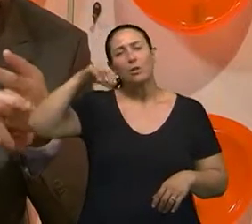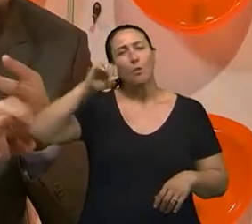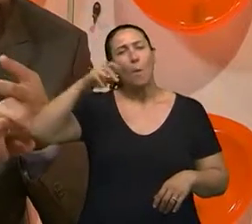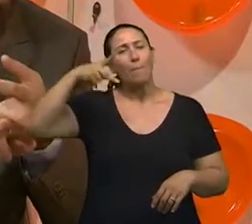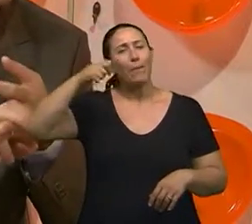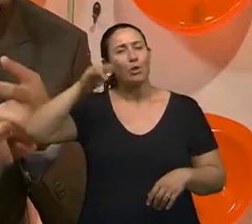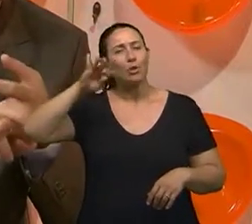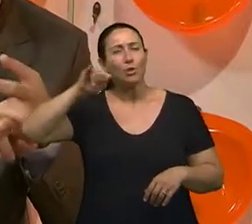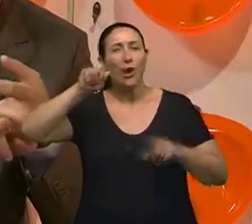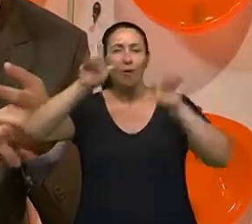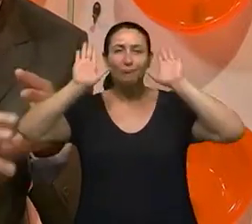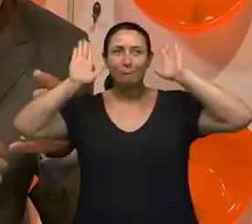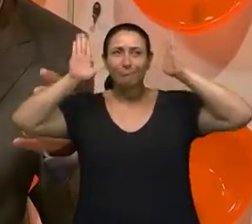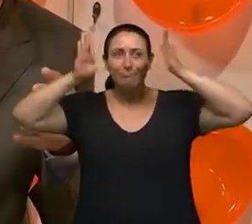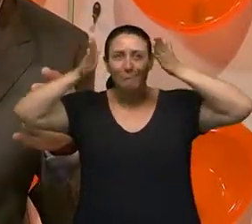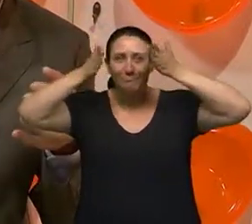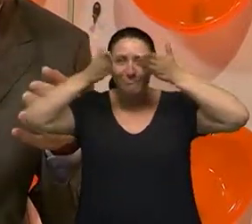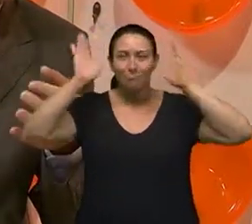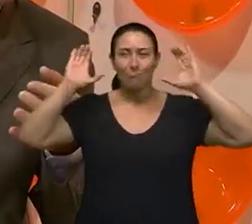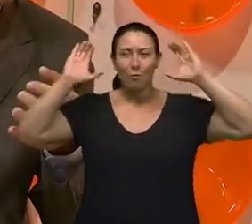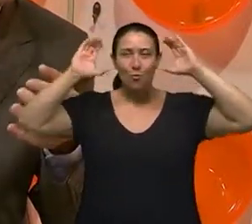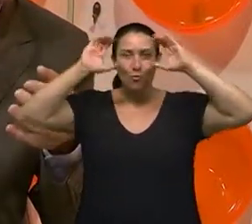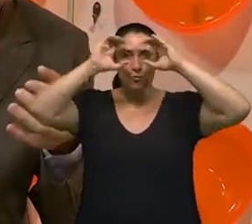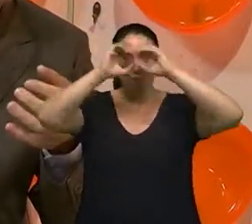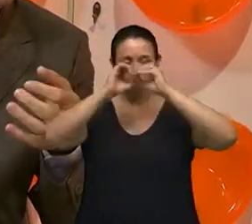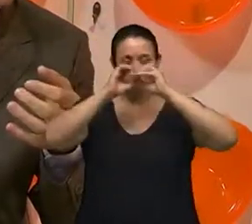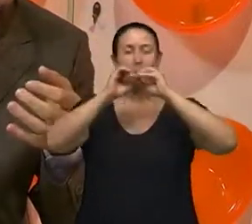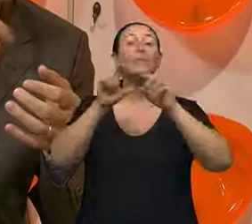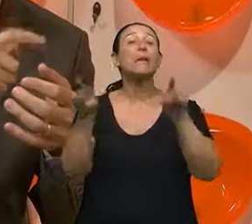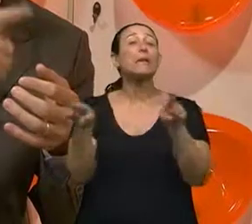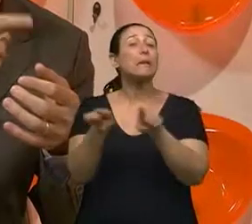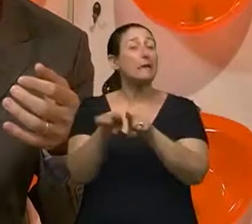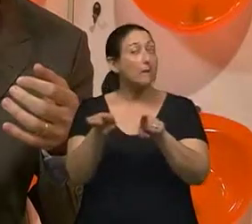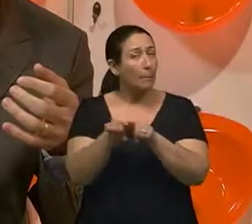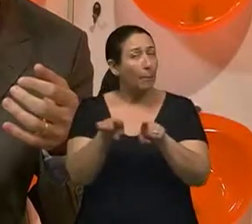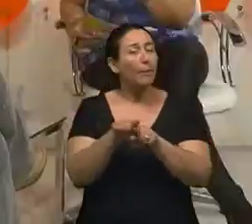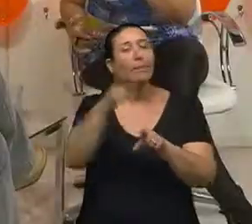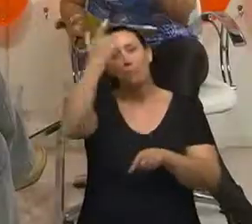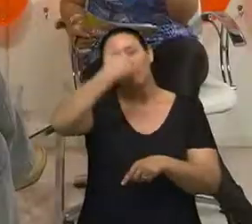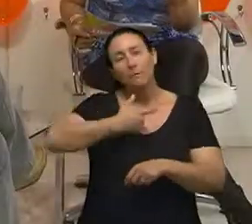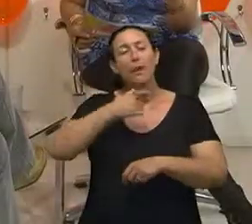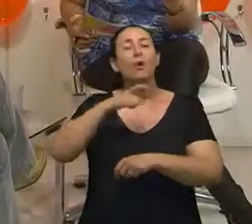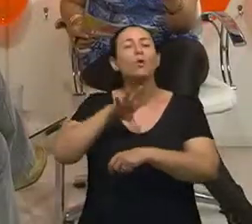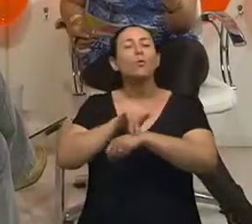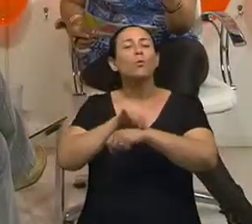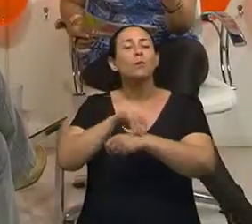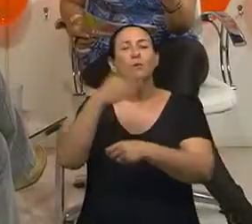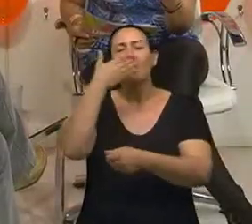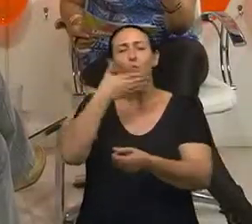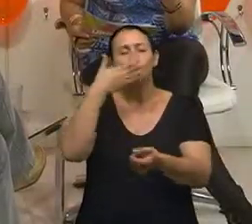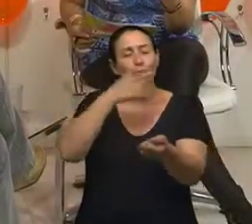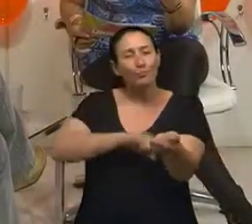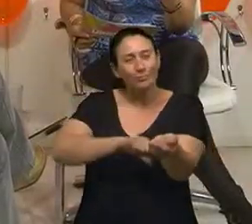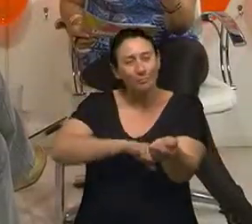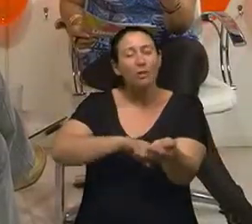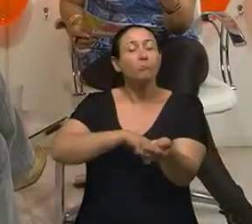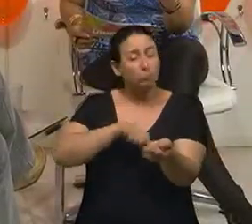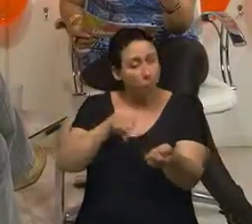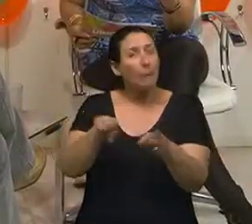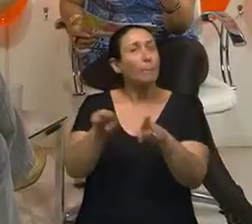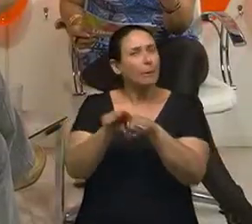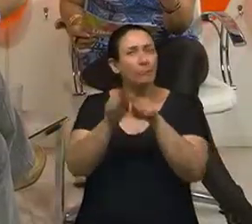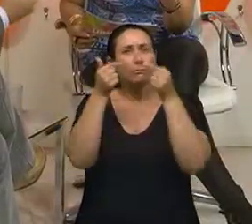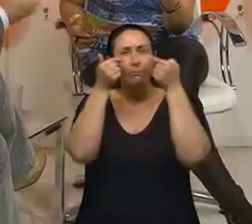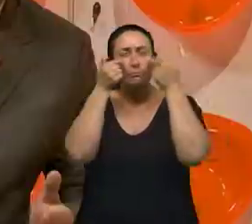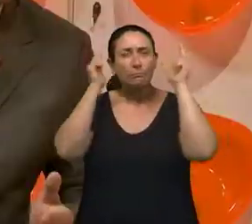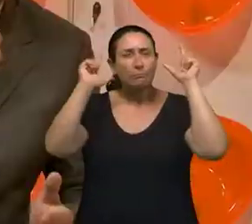própria diabetes, que também causa lesões em retina depois de 20 anos. O óculos escuro previne isso tudo? Previne no sentido